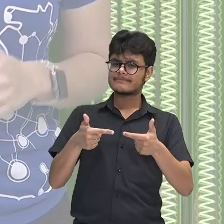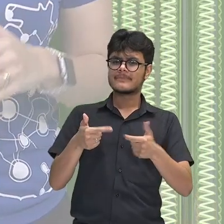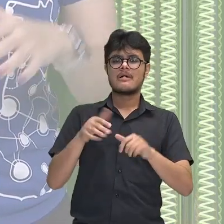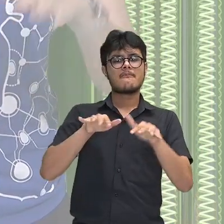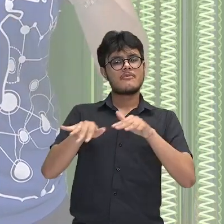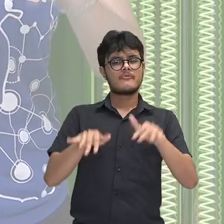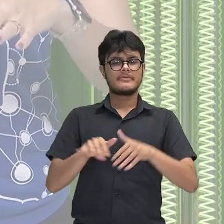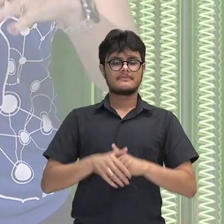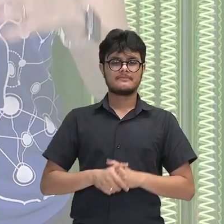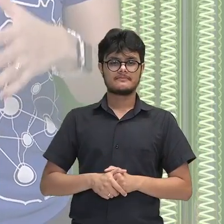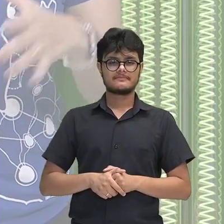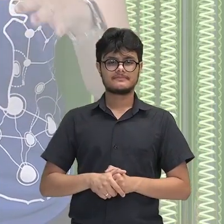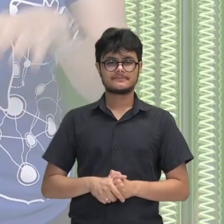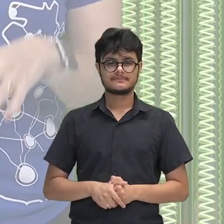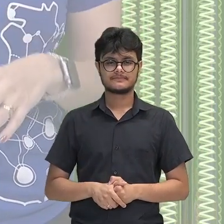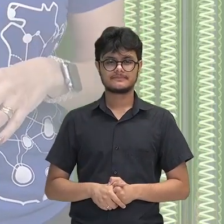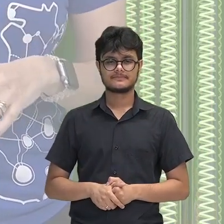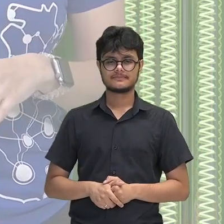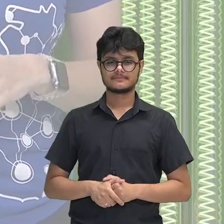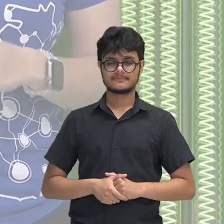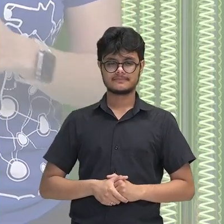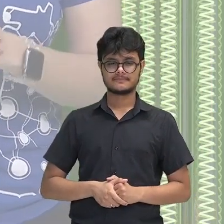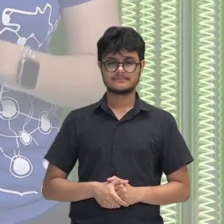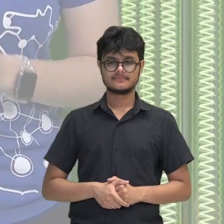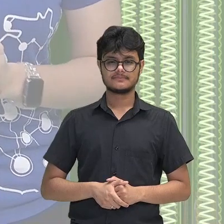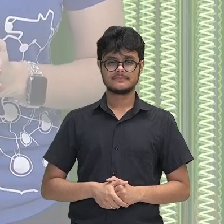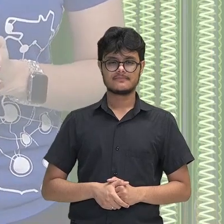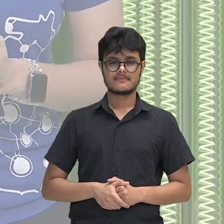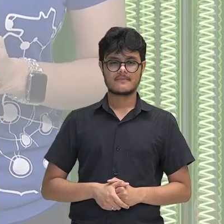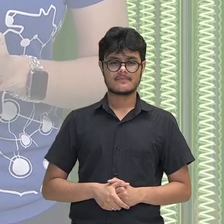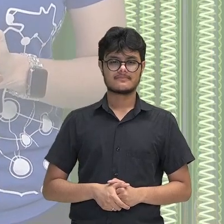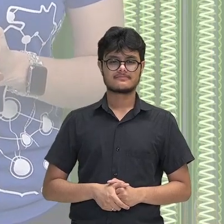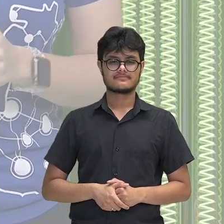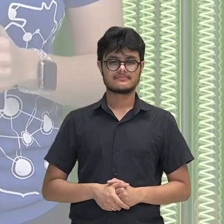houvesse um pequeno espaço a ser utilizado